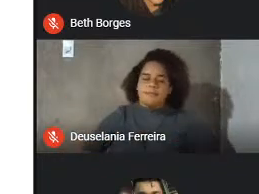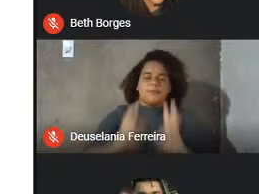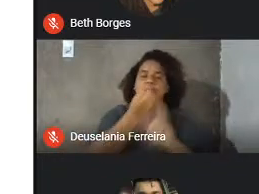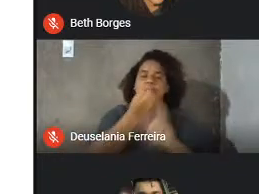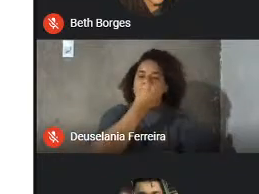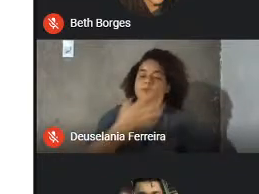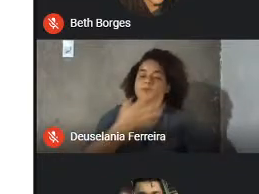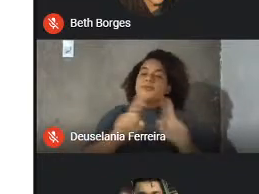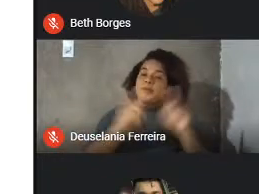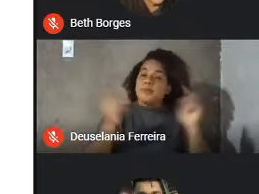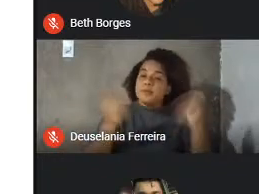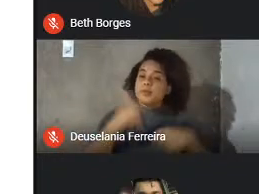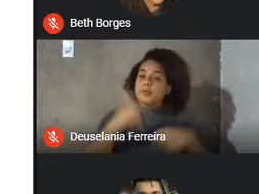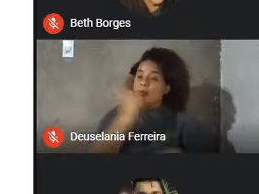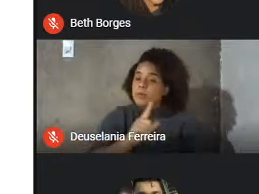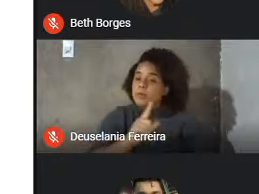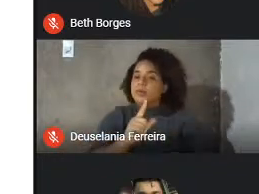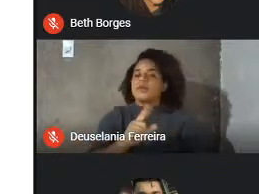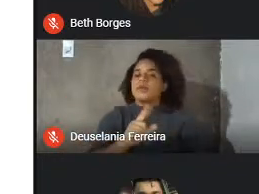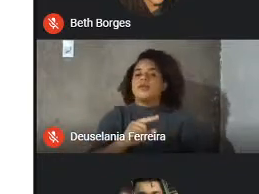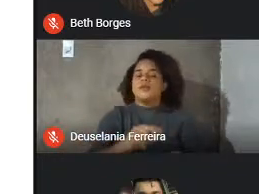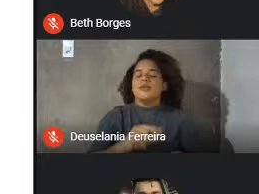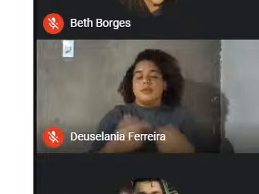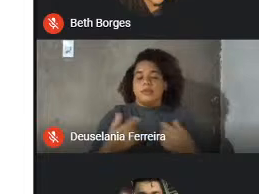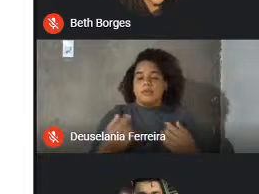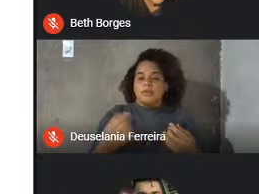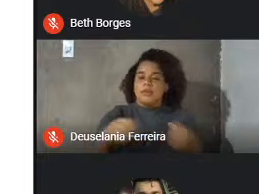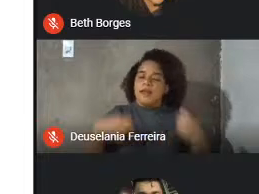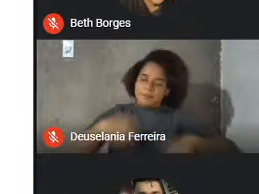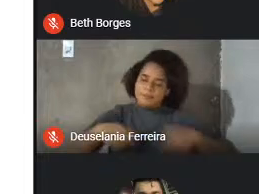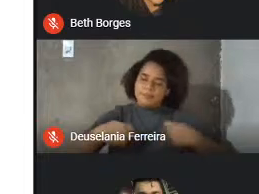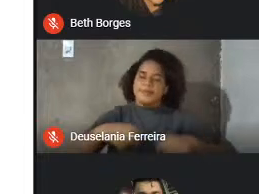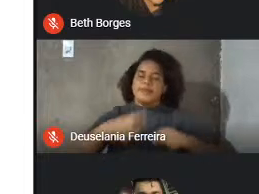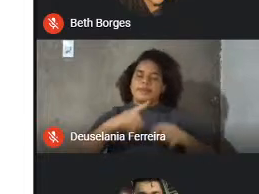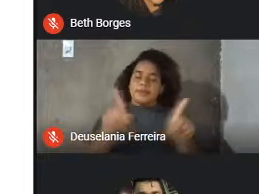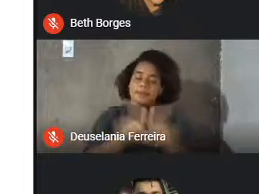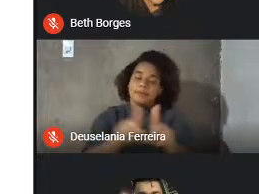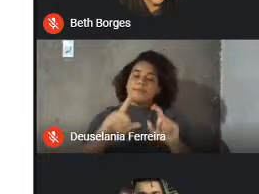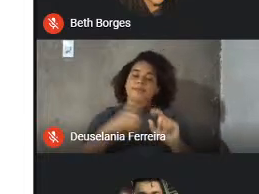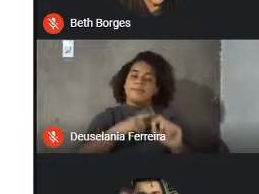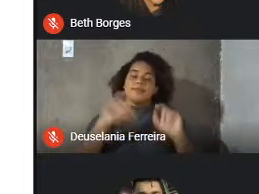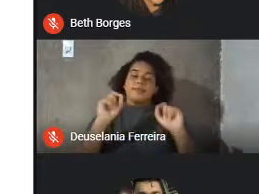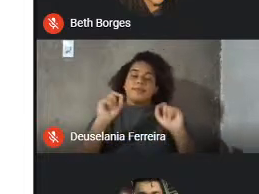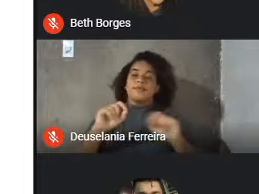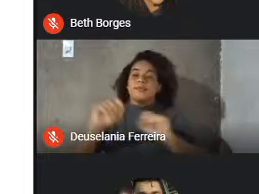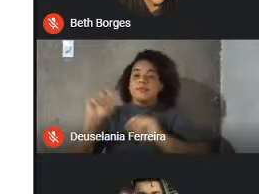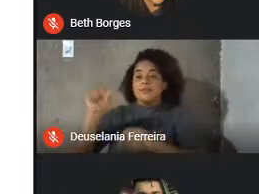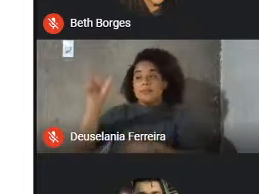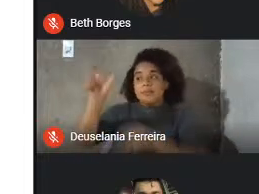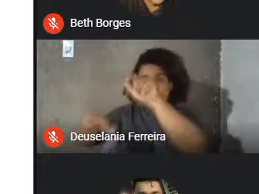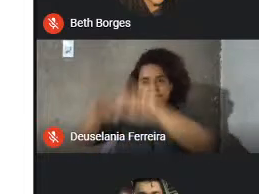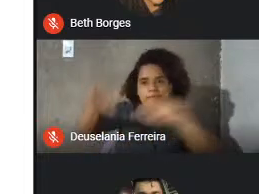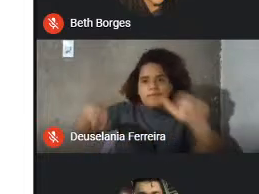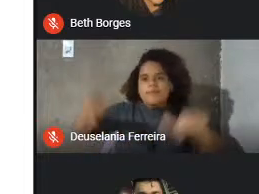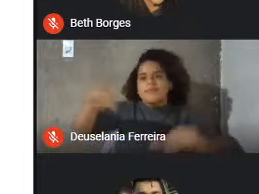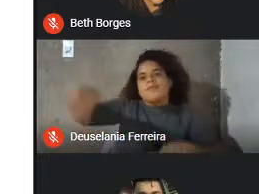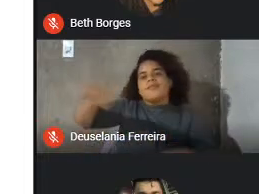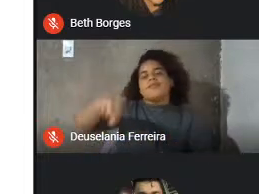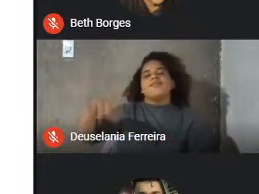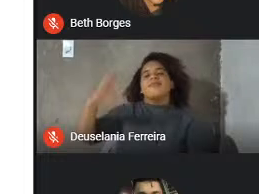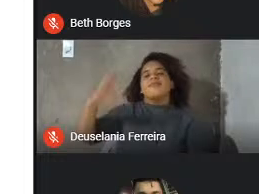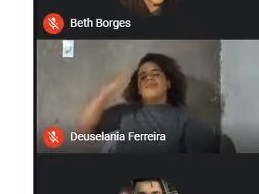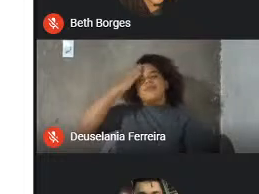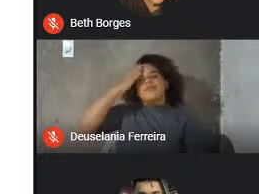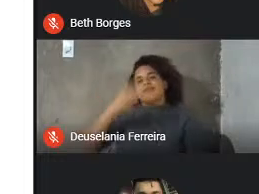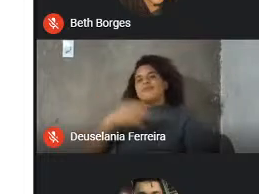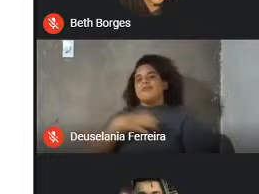resultado significativo, elas precisam também que todos vocês entendam e tenham vontade de